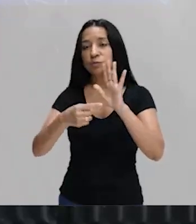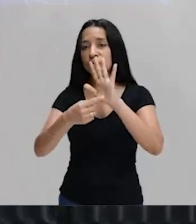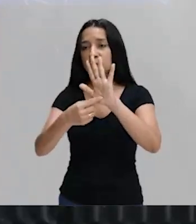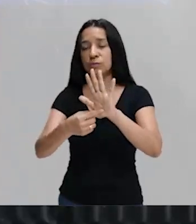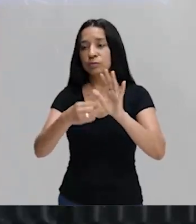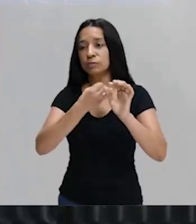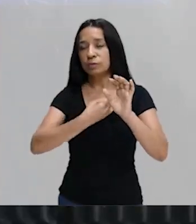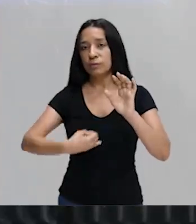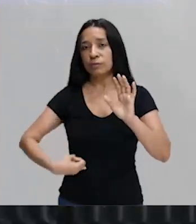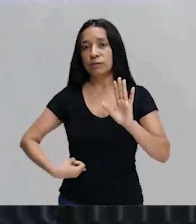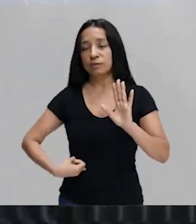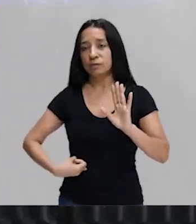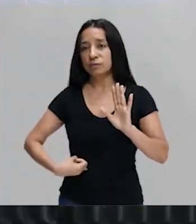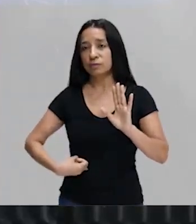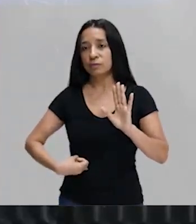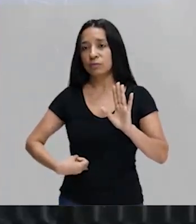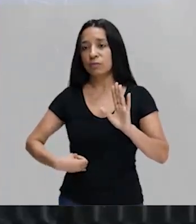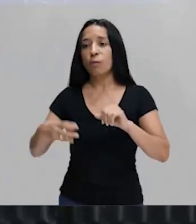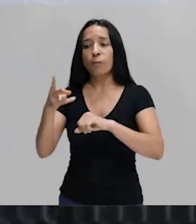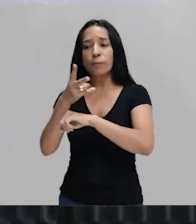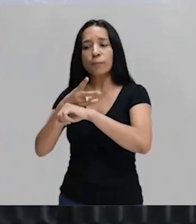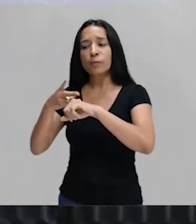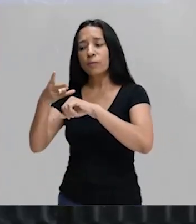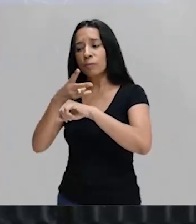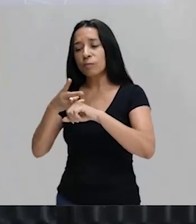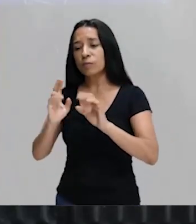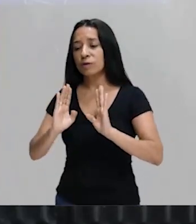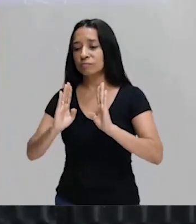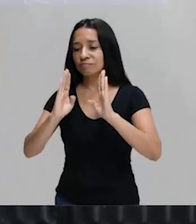imperador está em busca de uma centralização.